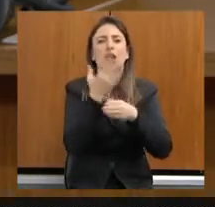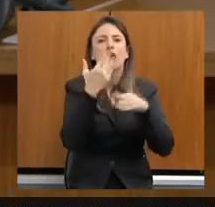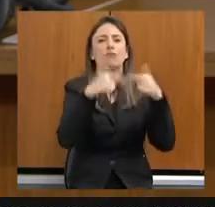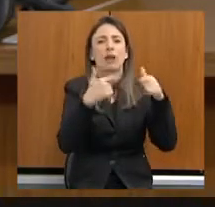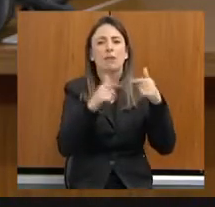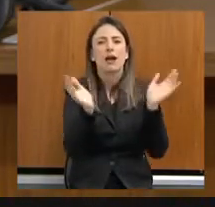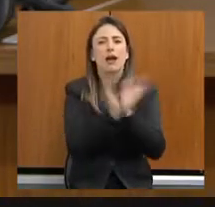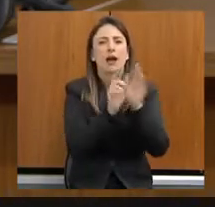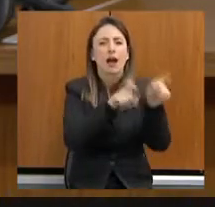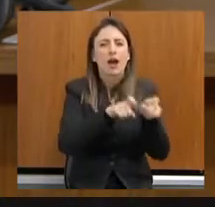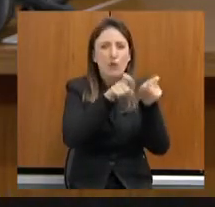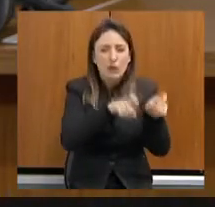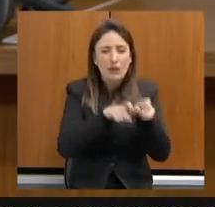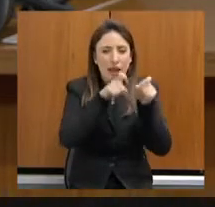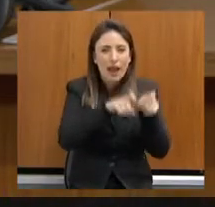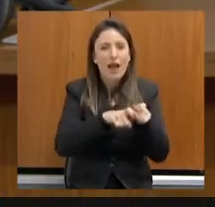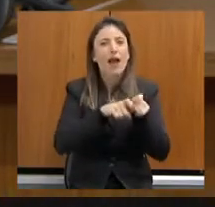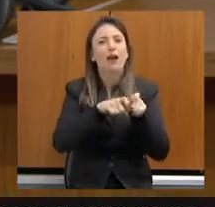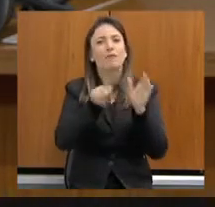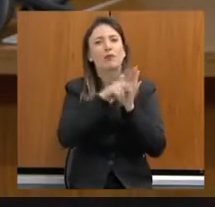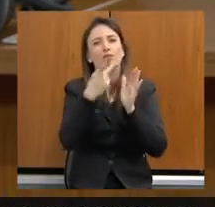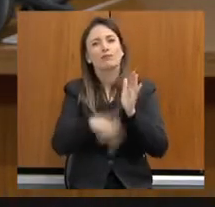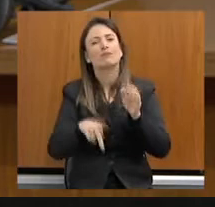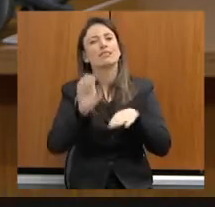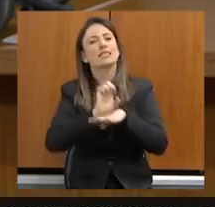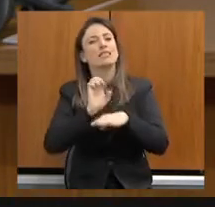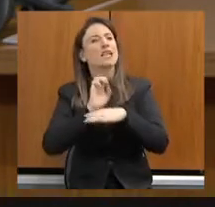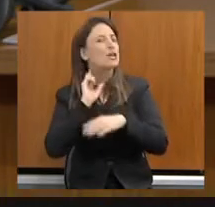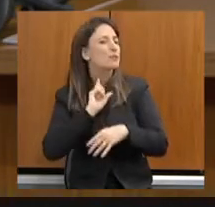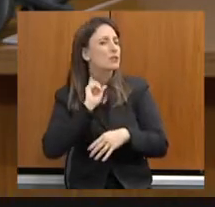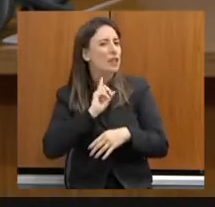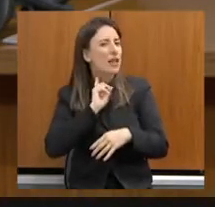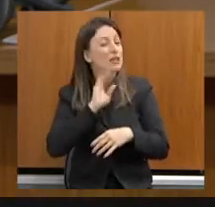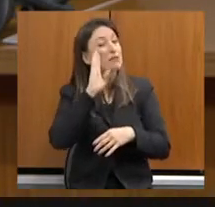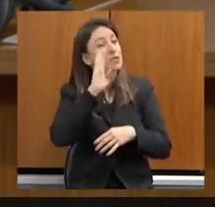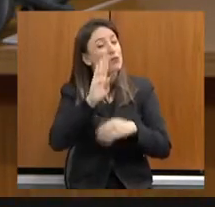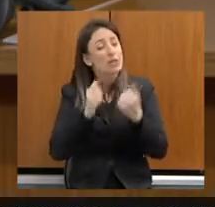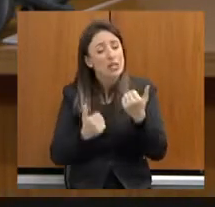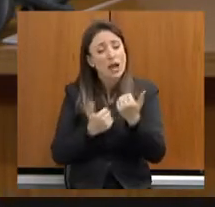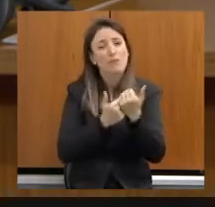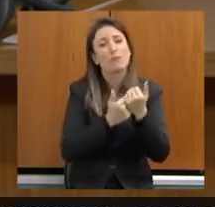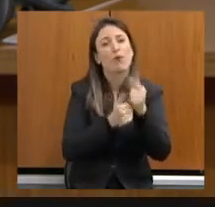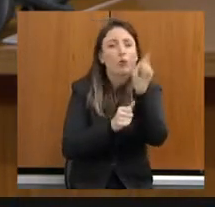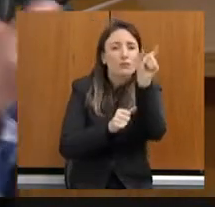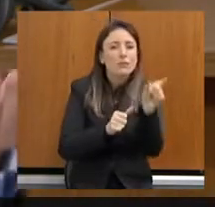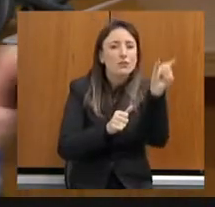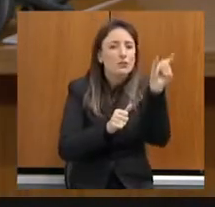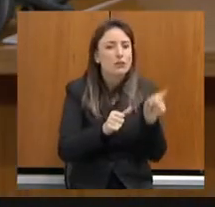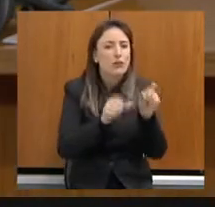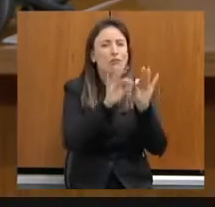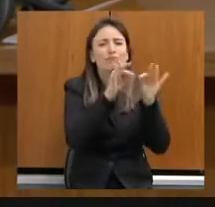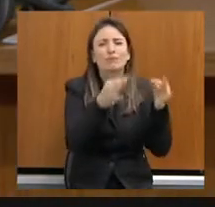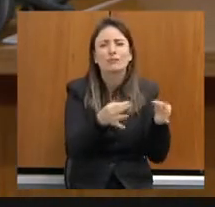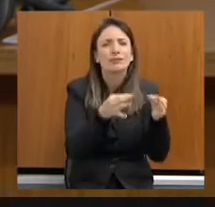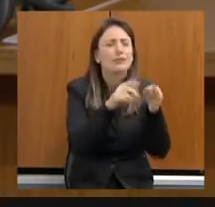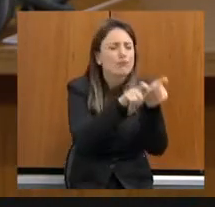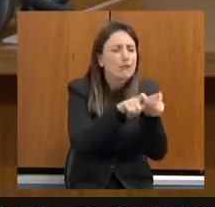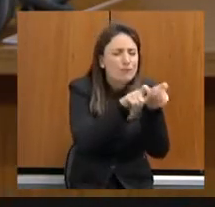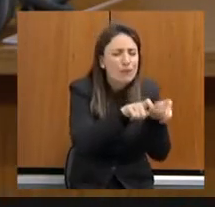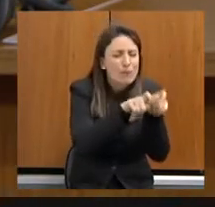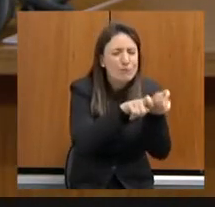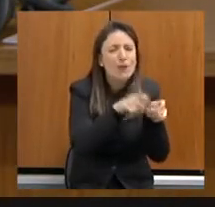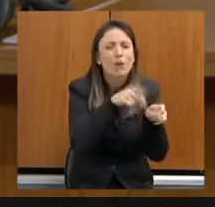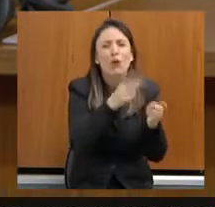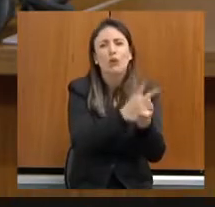aqui no nosso estado principalmente segurando os nossos pequenos agricultores no campo para que não venham é pros grandes